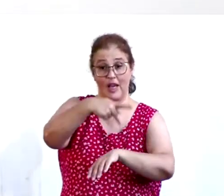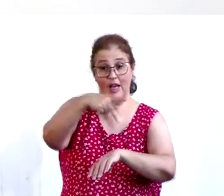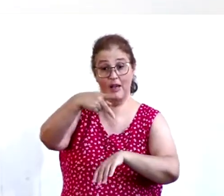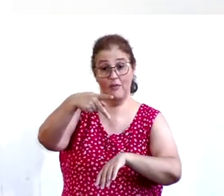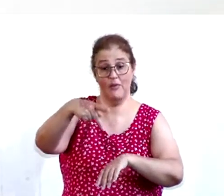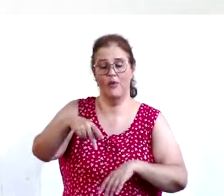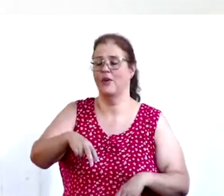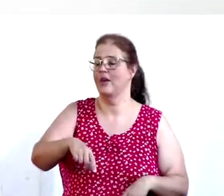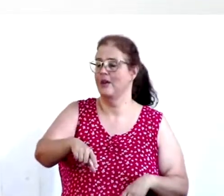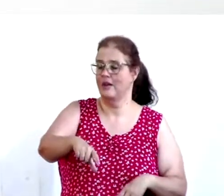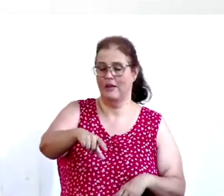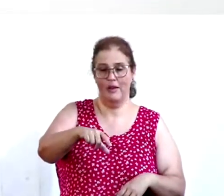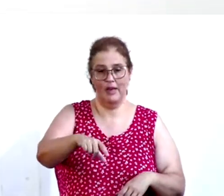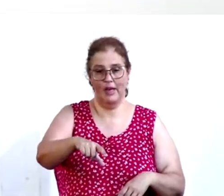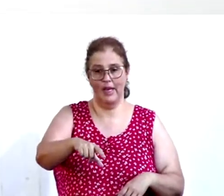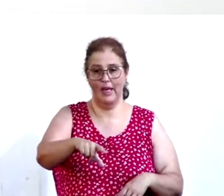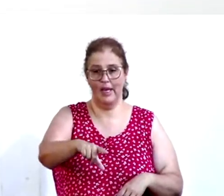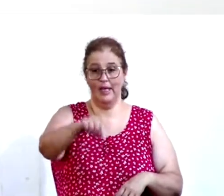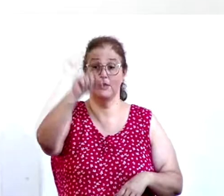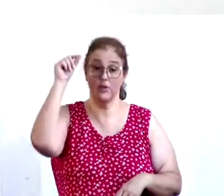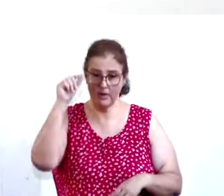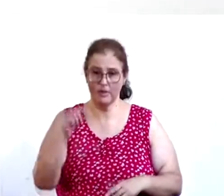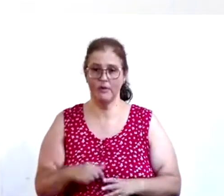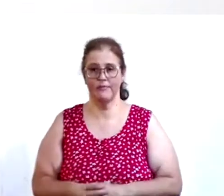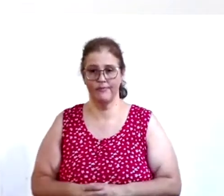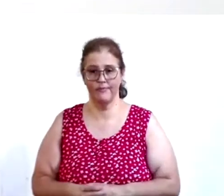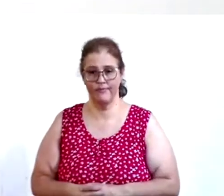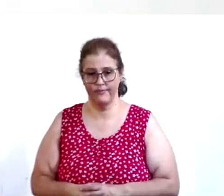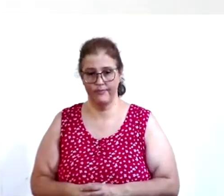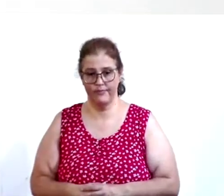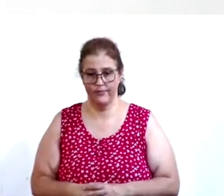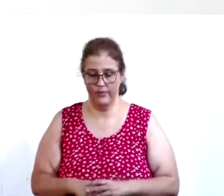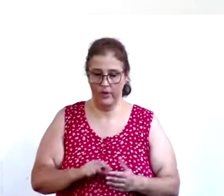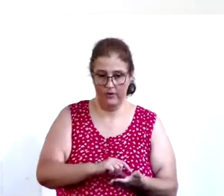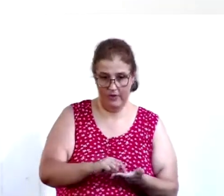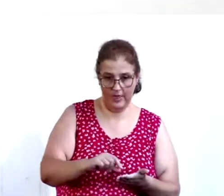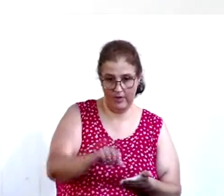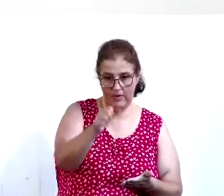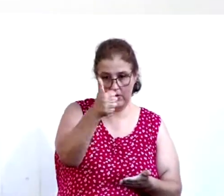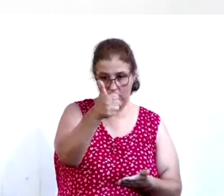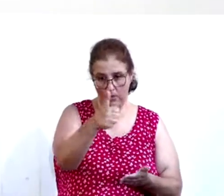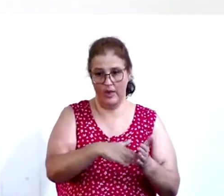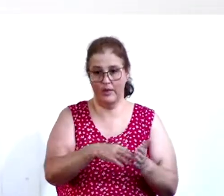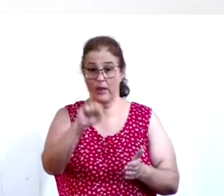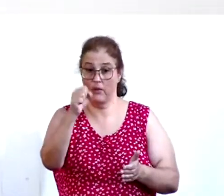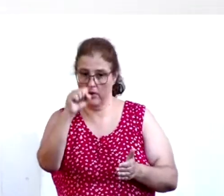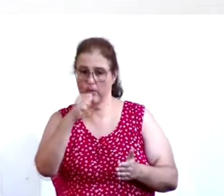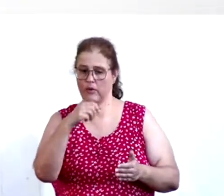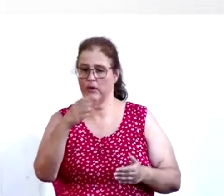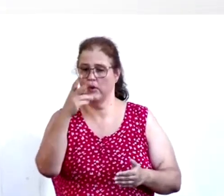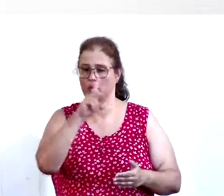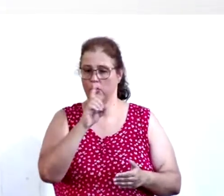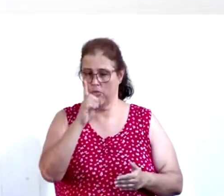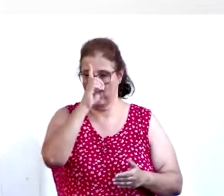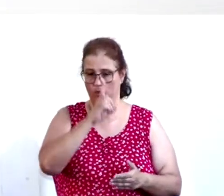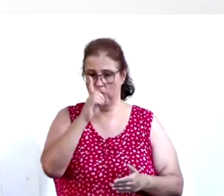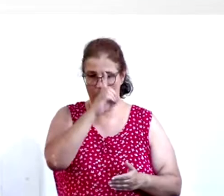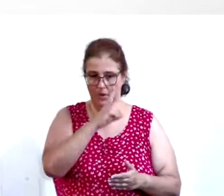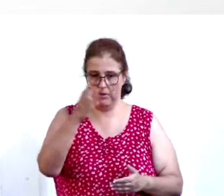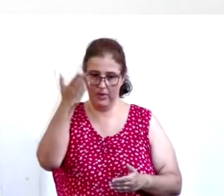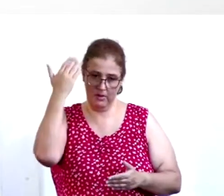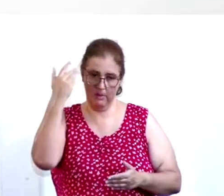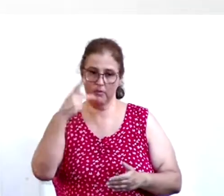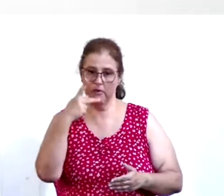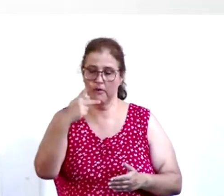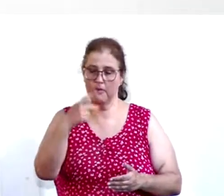eleita. Pedro está discorrendo sobre uma situação, do versículo 1 até o versículo 8, que eu preguei no domingo passado. E Pedro está